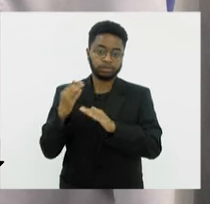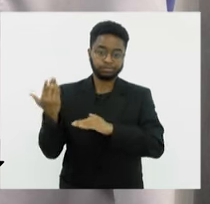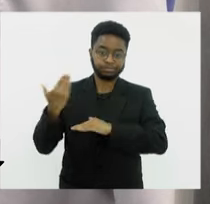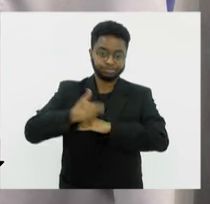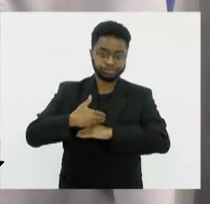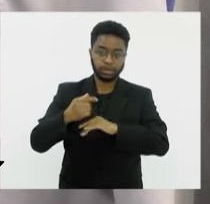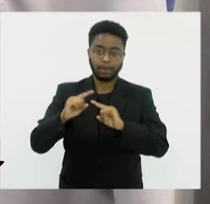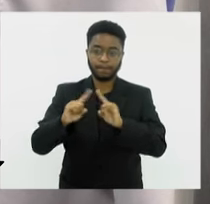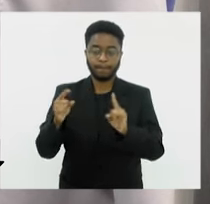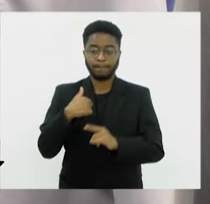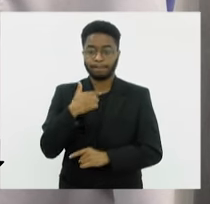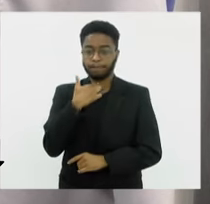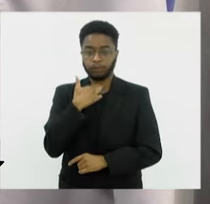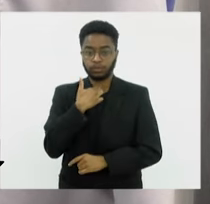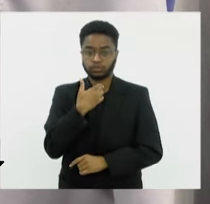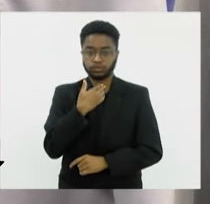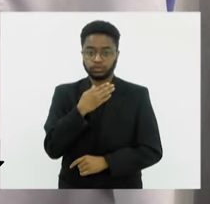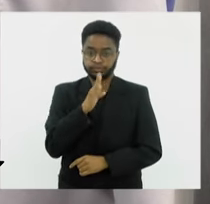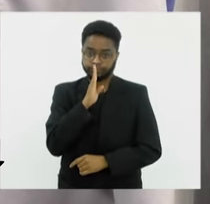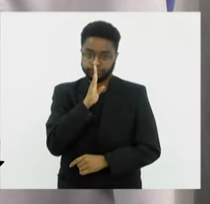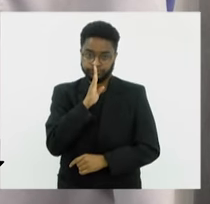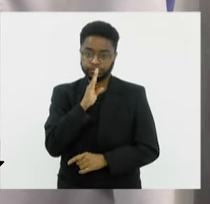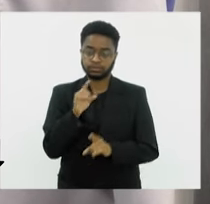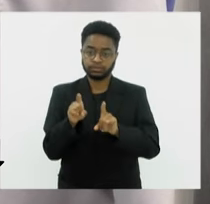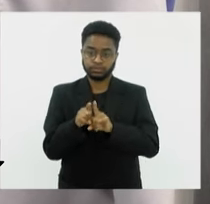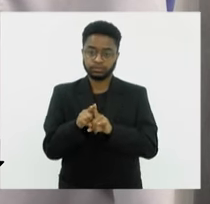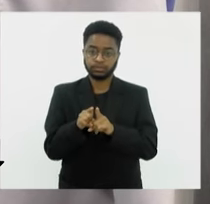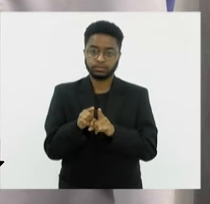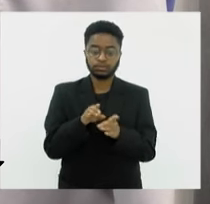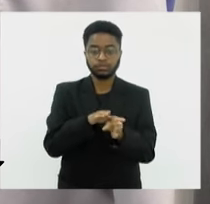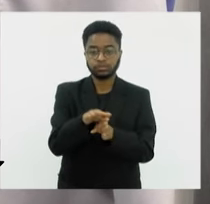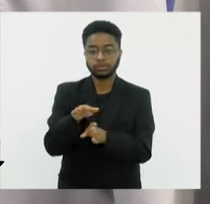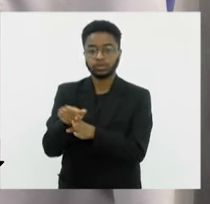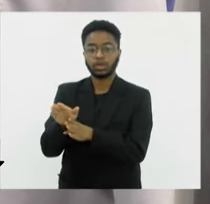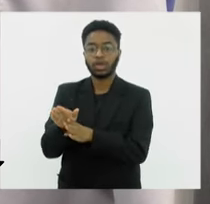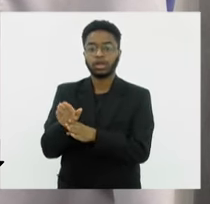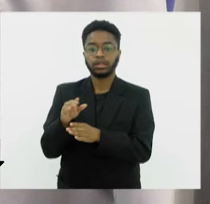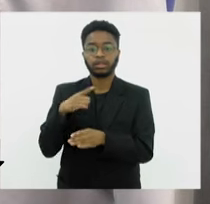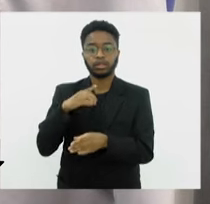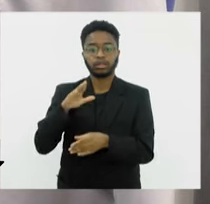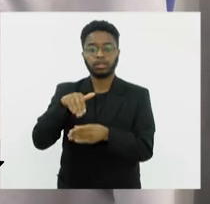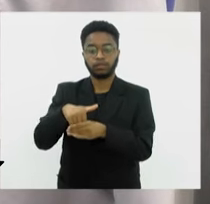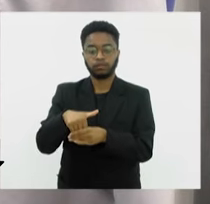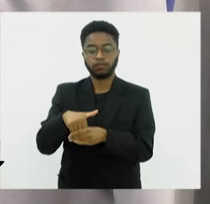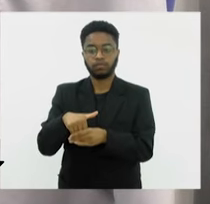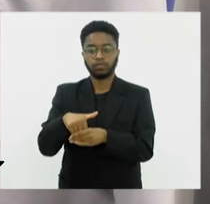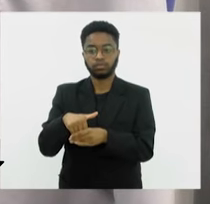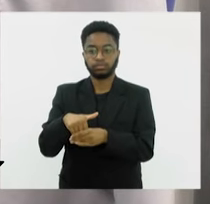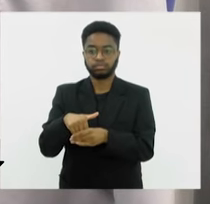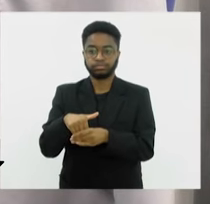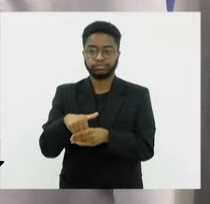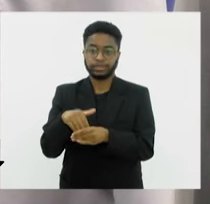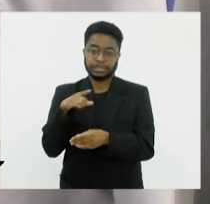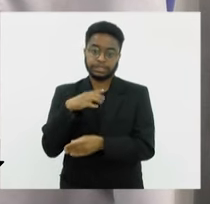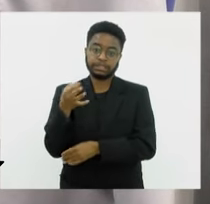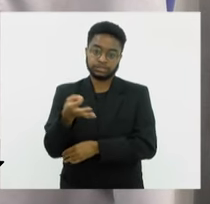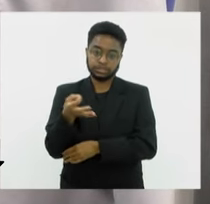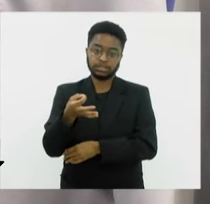poderia deixar de fazer e instruir o processo com um voto, na verdade, que tenho certeza que